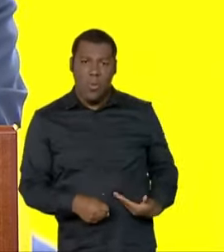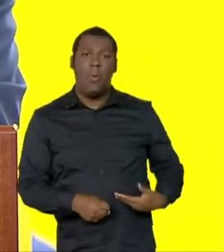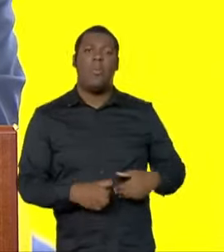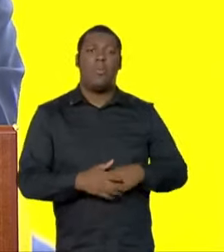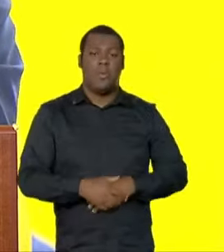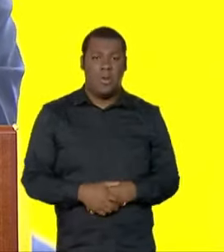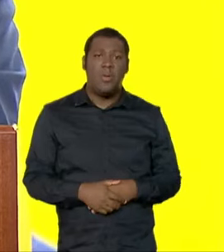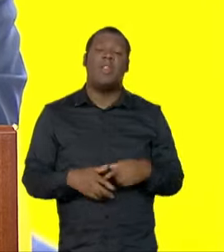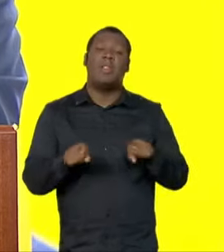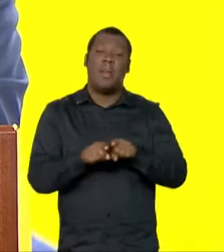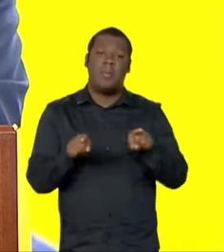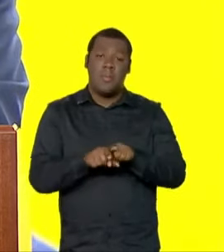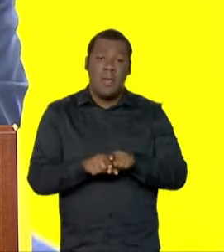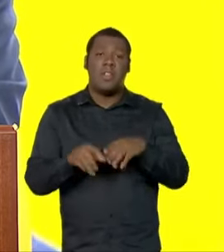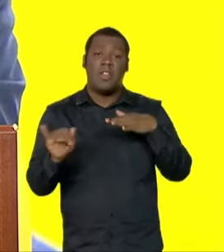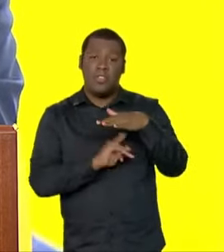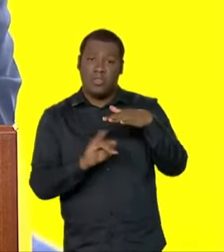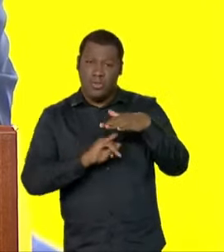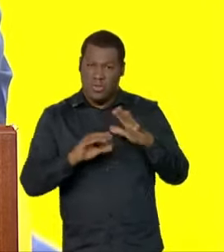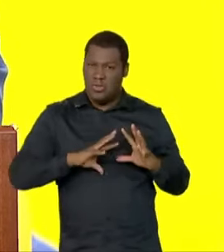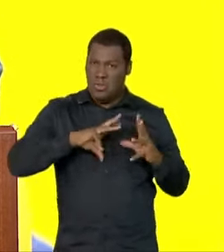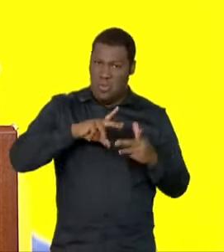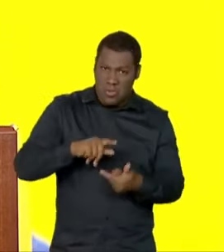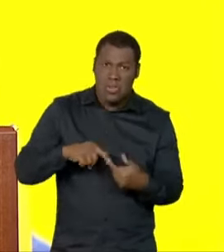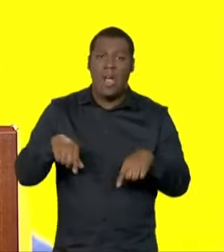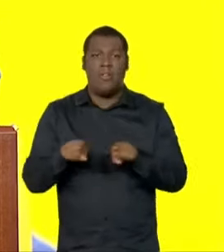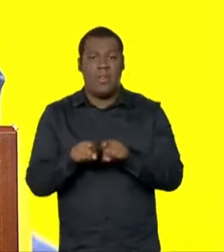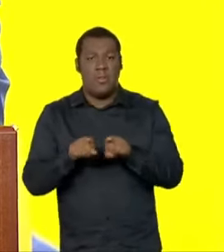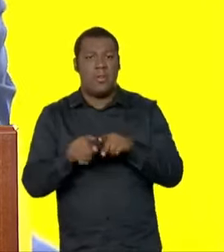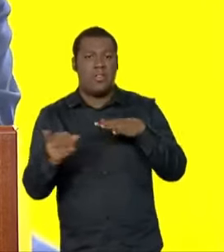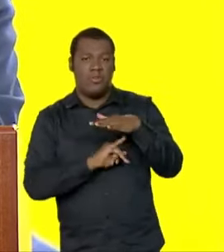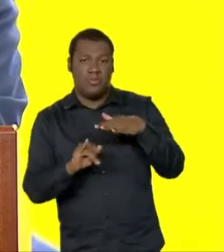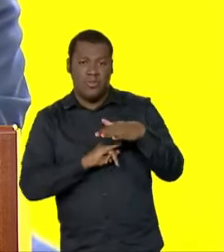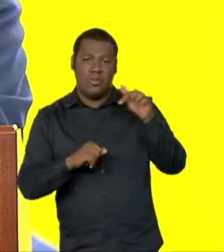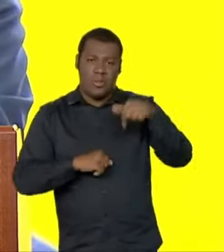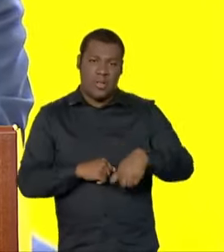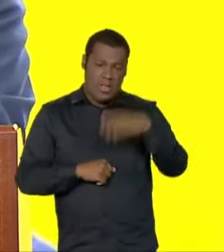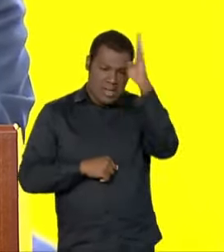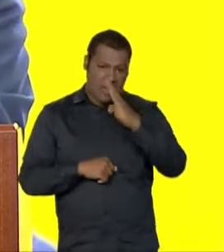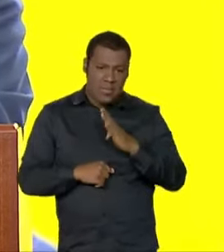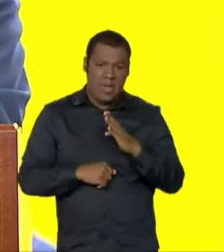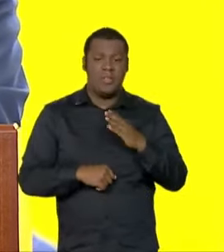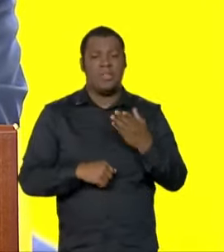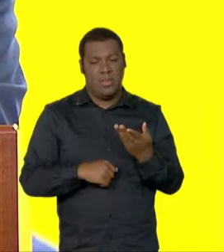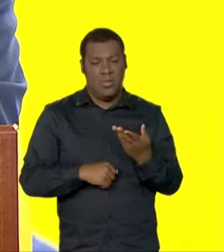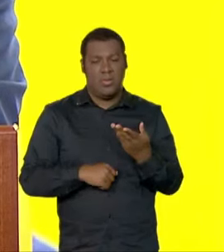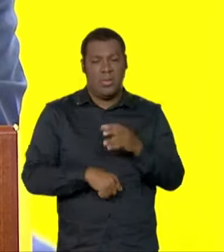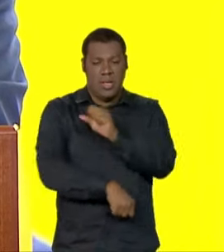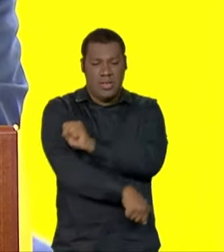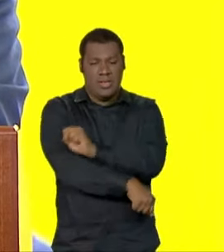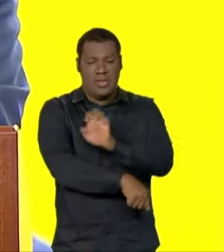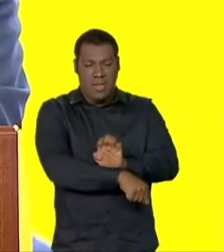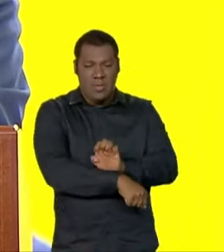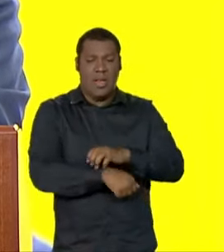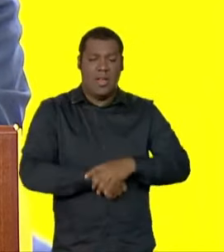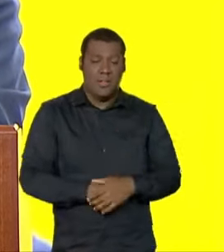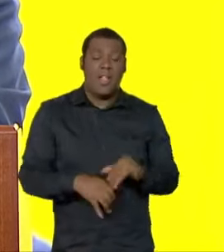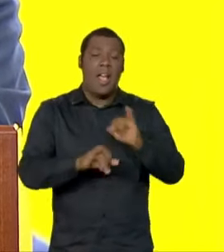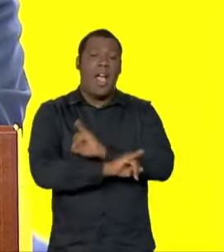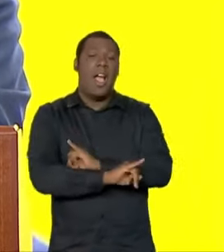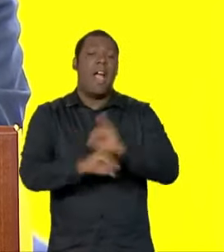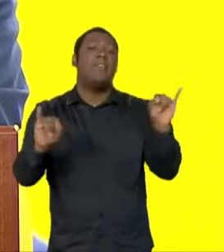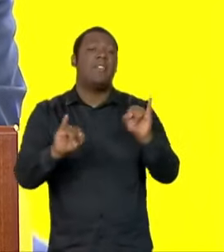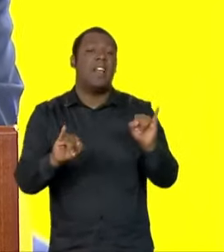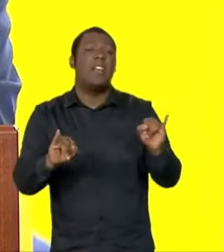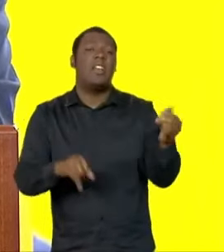e outros parceiros, nacional e internacional, tenho certeza, para trazer mais esse anúncio de um governo que bota fé